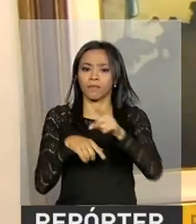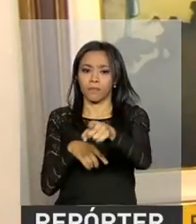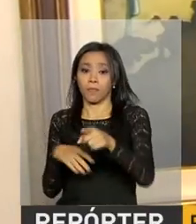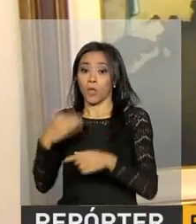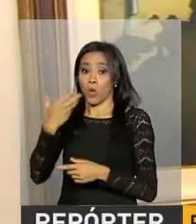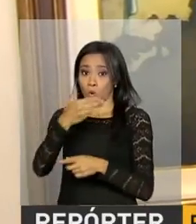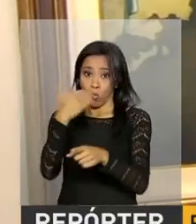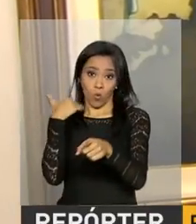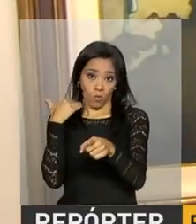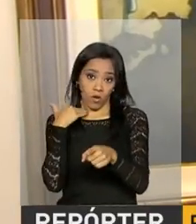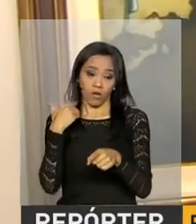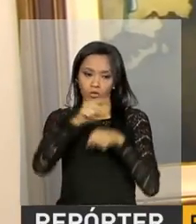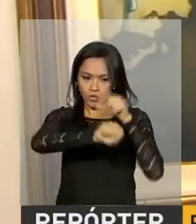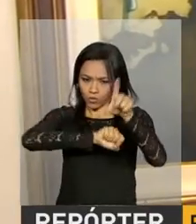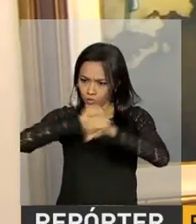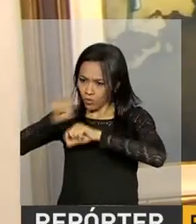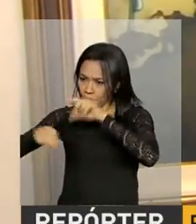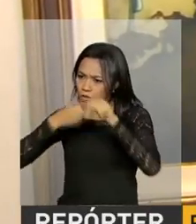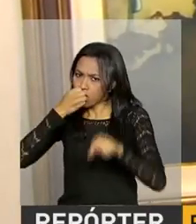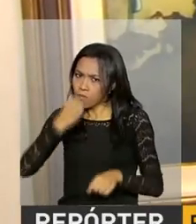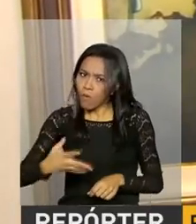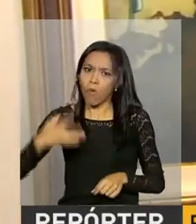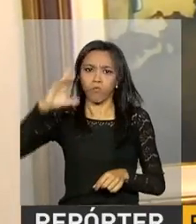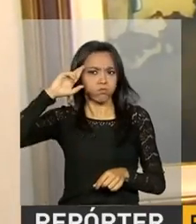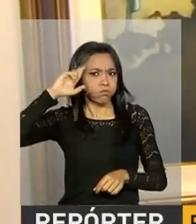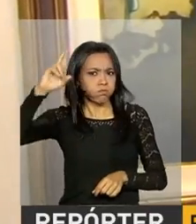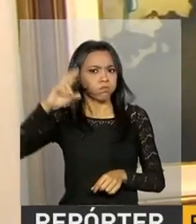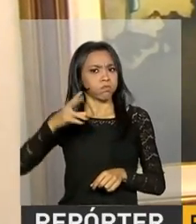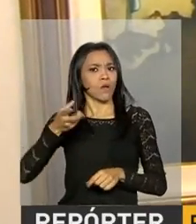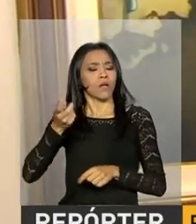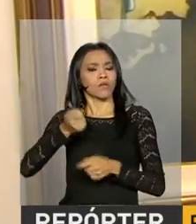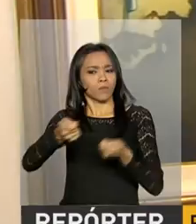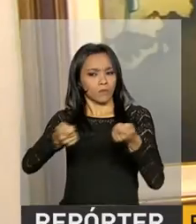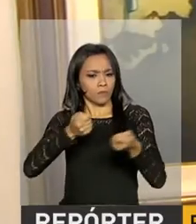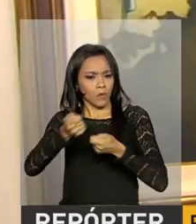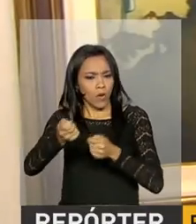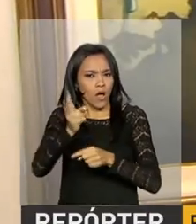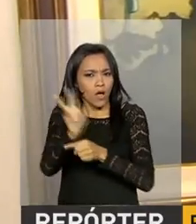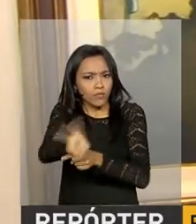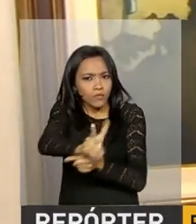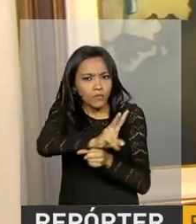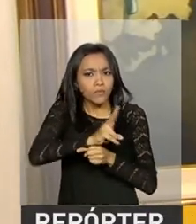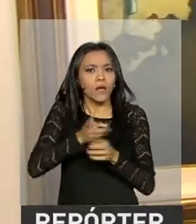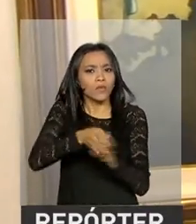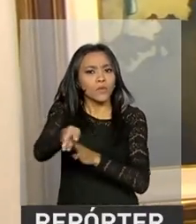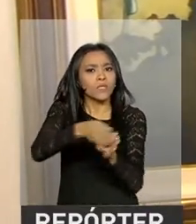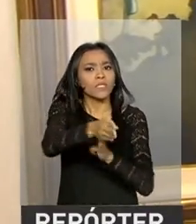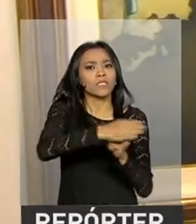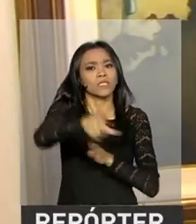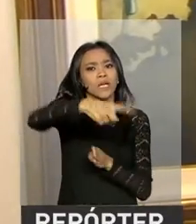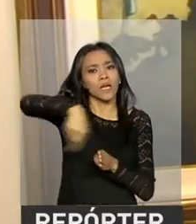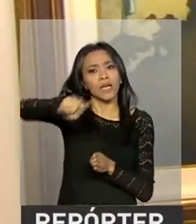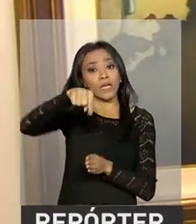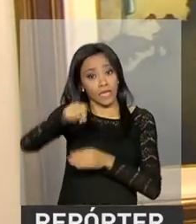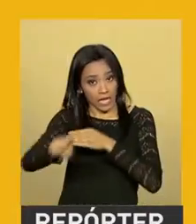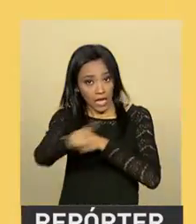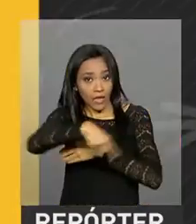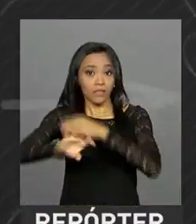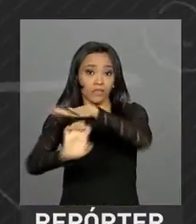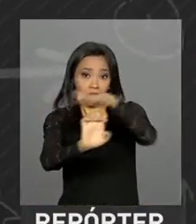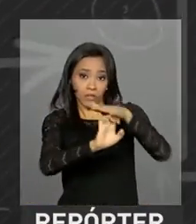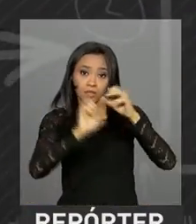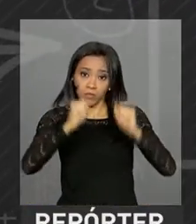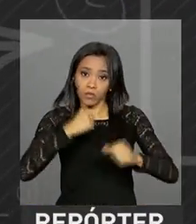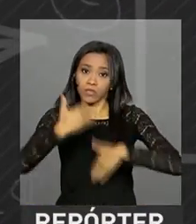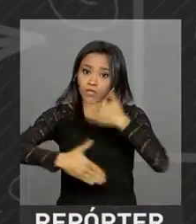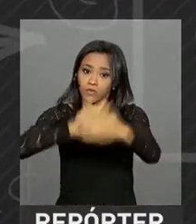a escolher bons gestores monitorar áreas gestores e aportar recursos para que essas empresas possam se desenvolver no brasil